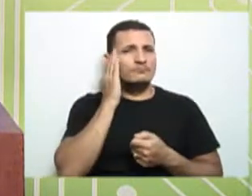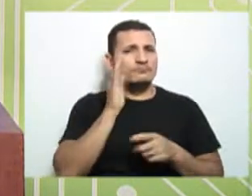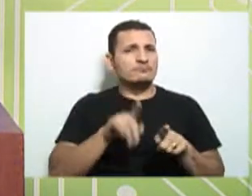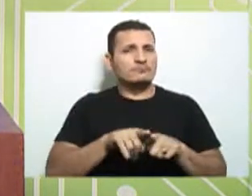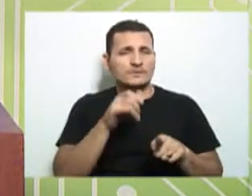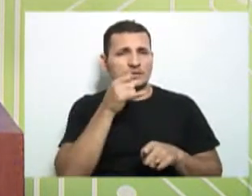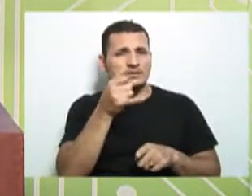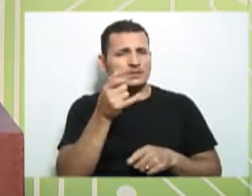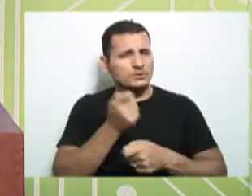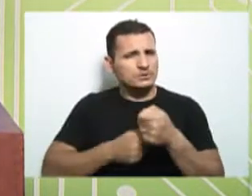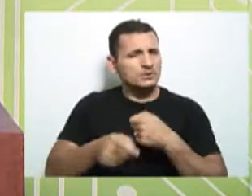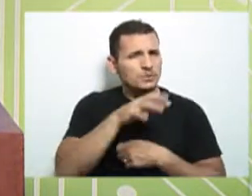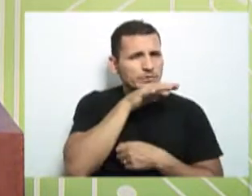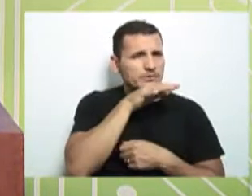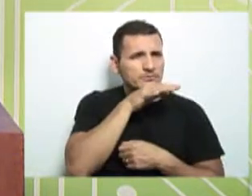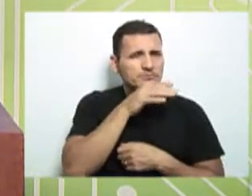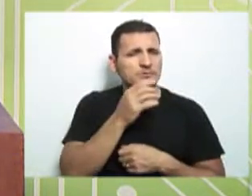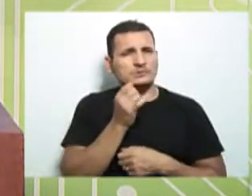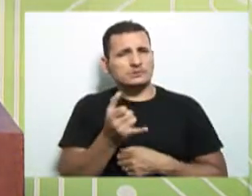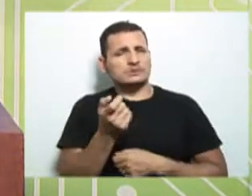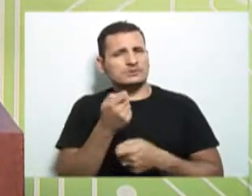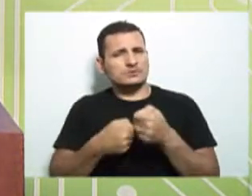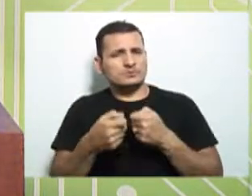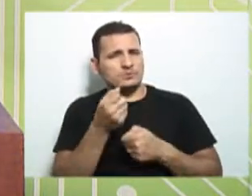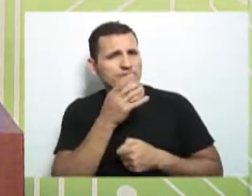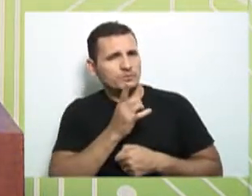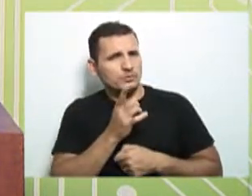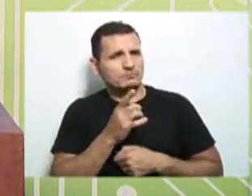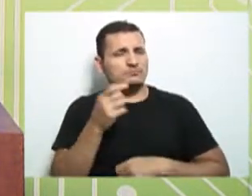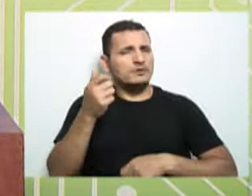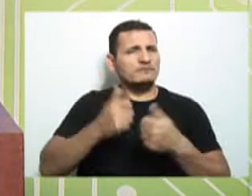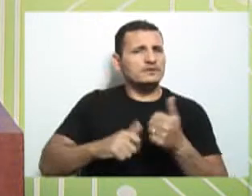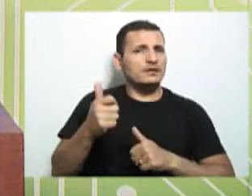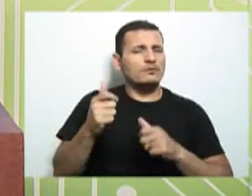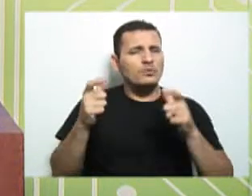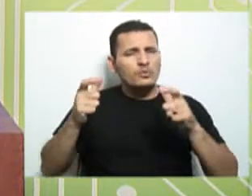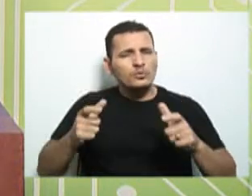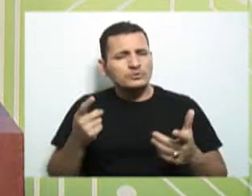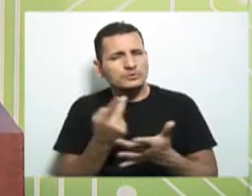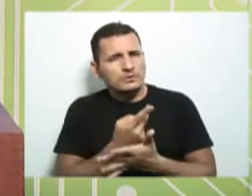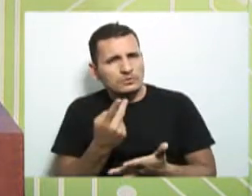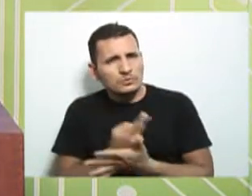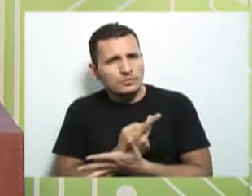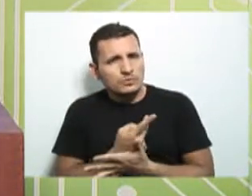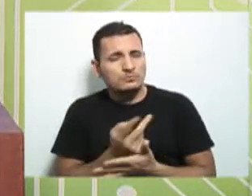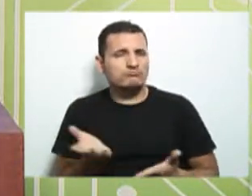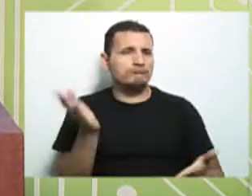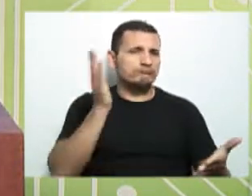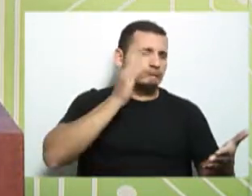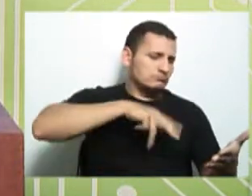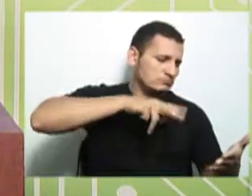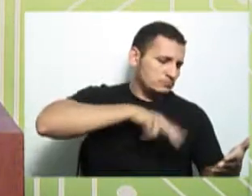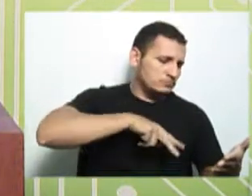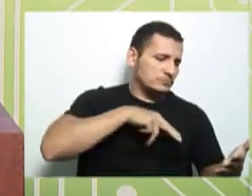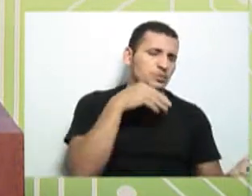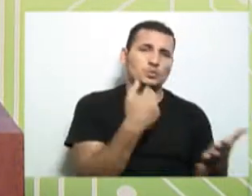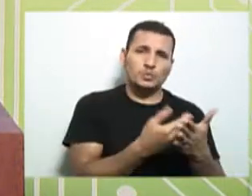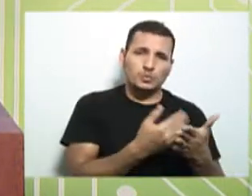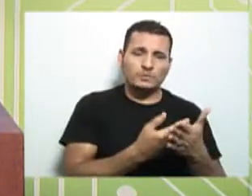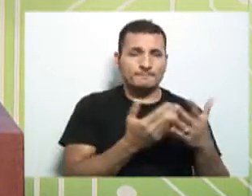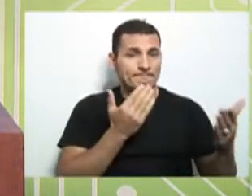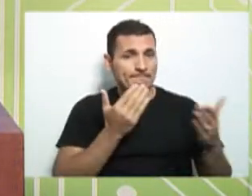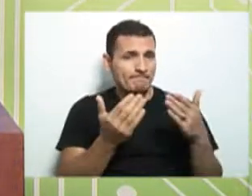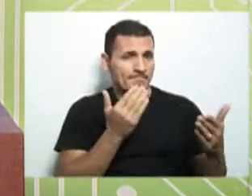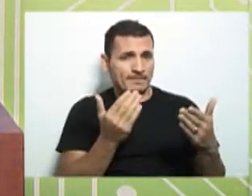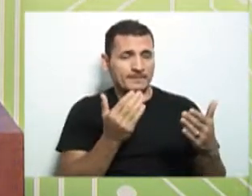ruim. Inclusive se a negociação não foi boa. Se avalia, vê aonde você errou, volta para os livros, dá uma estudada, dá uma analisada,